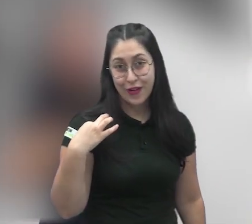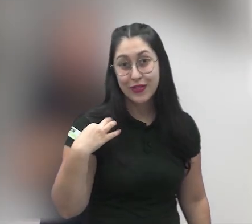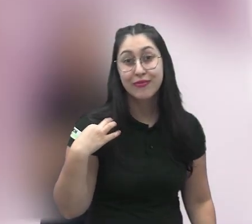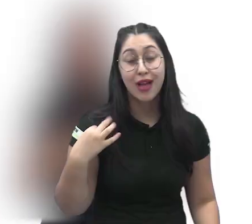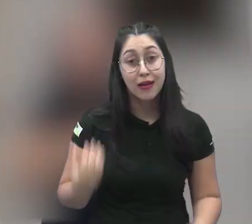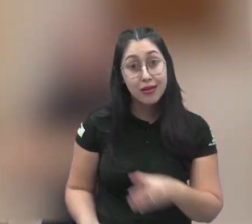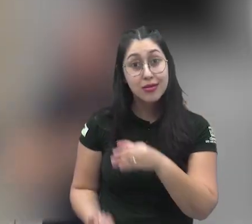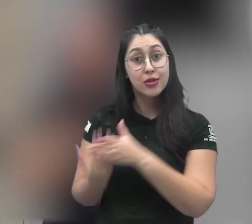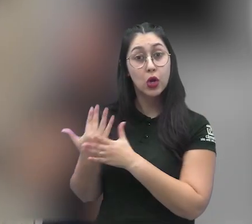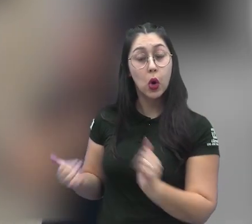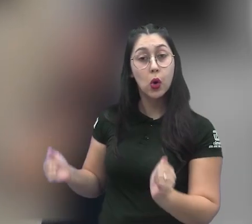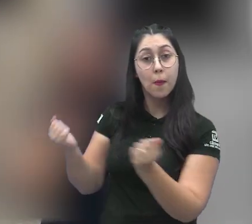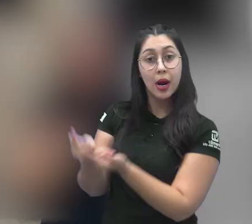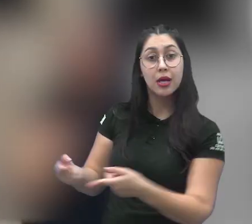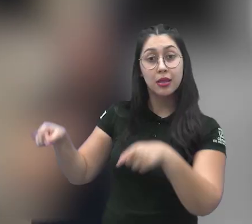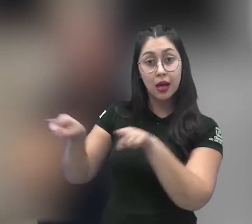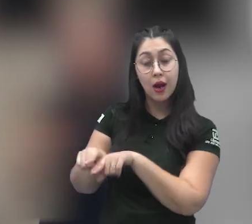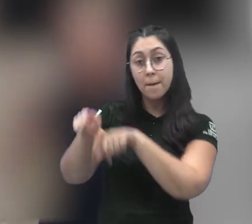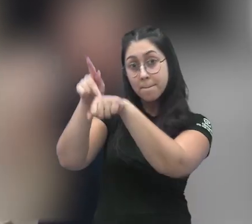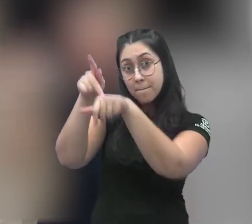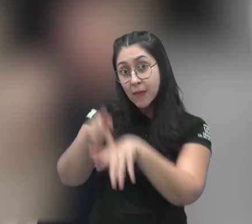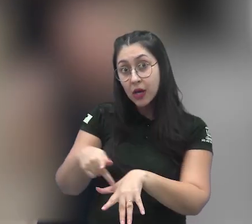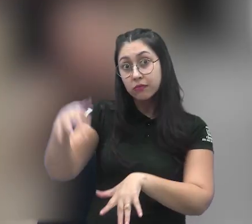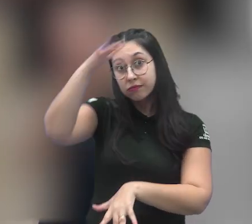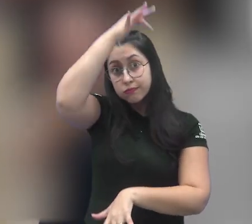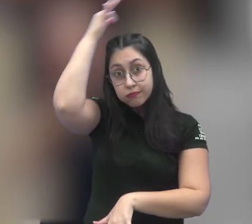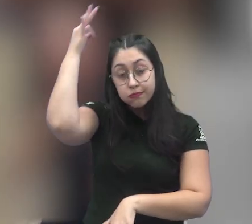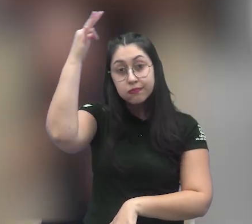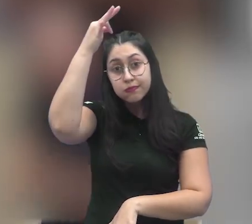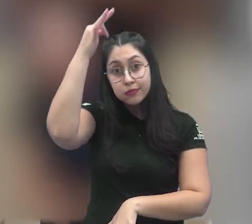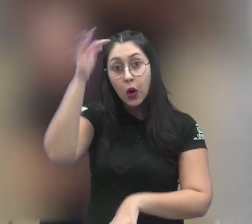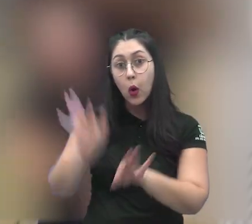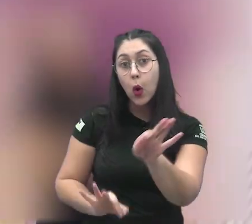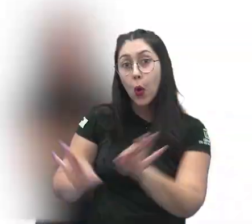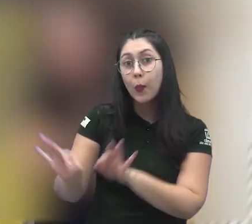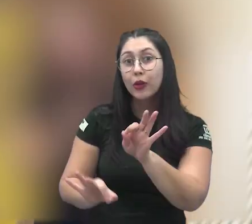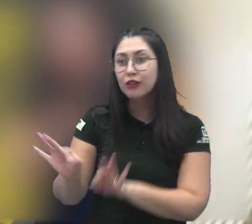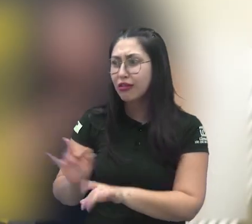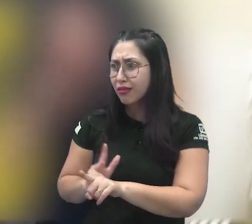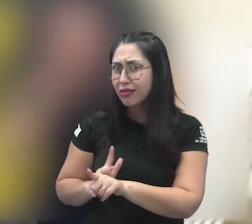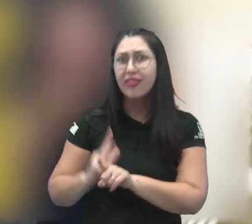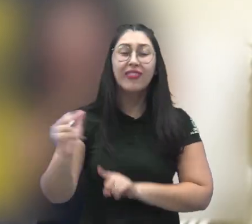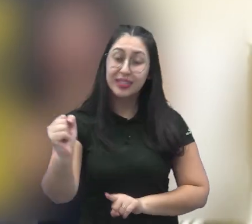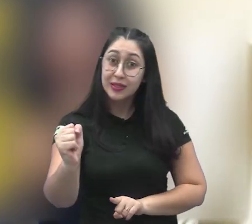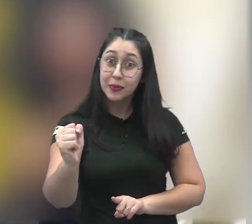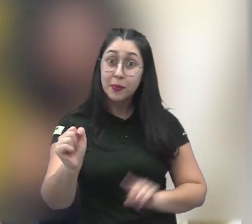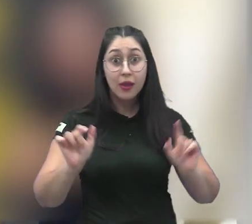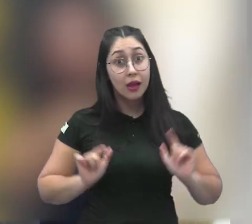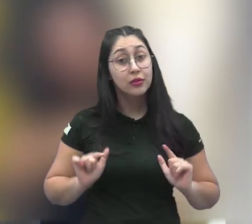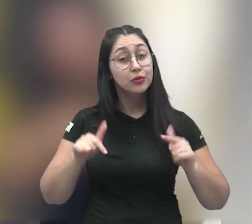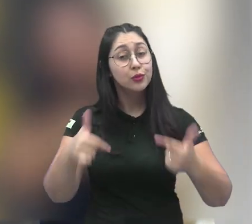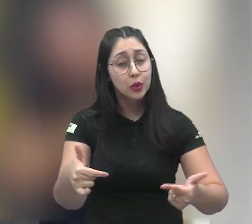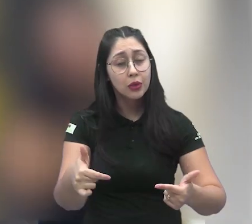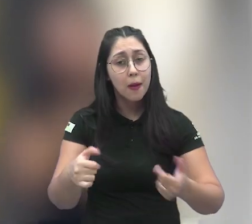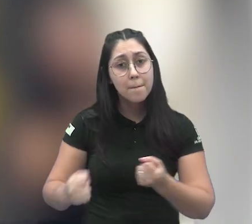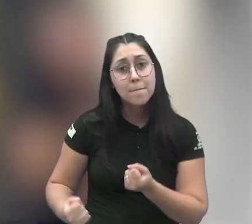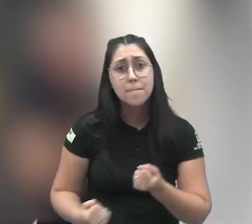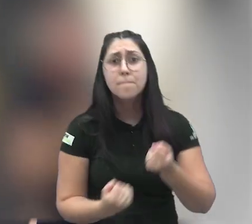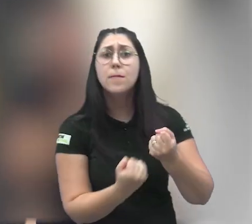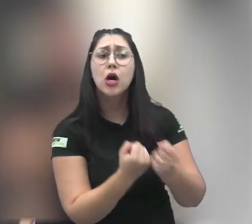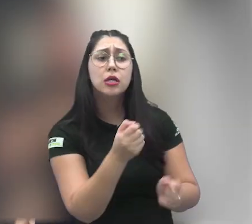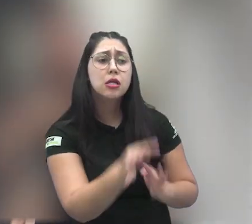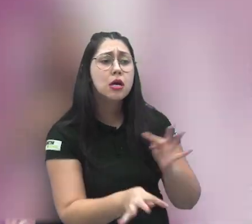e criou, com o apoio da Paróquia Espírito Santo, o programa Mais que Vencedores. A iniciativa